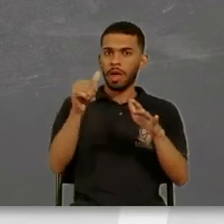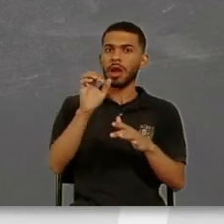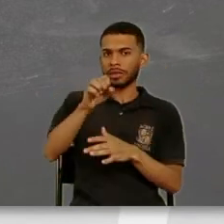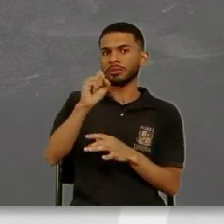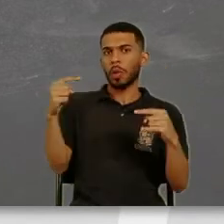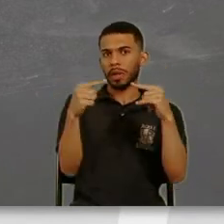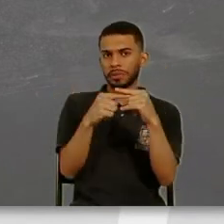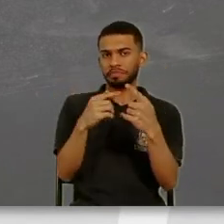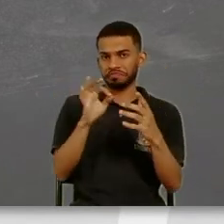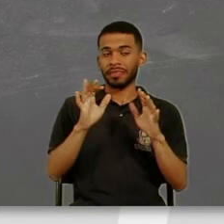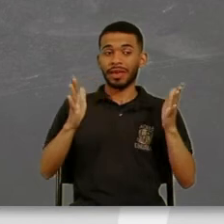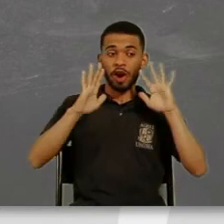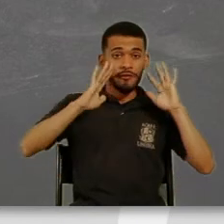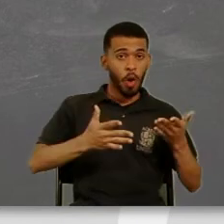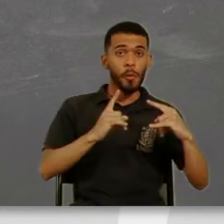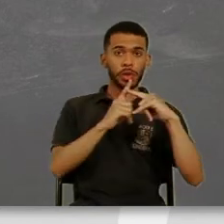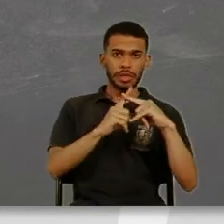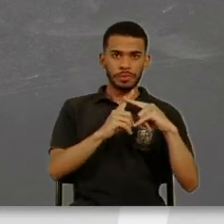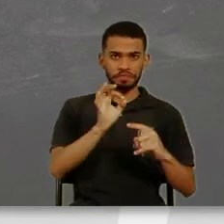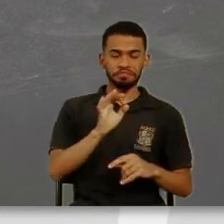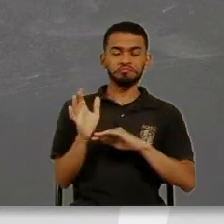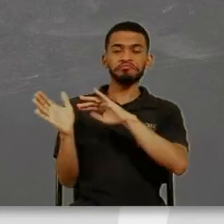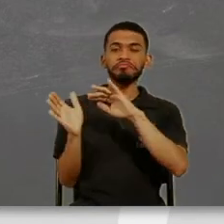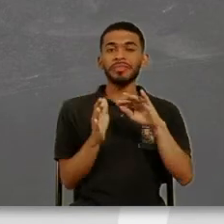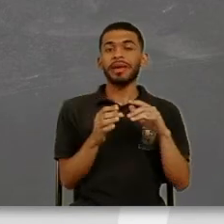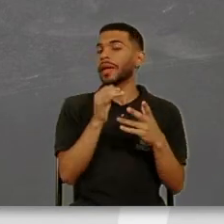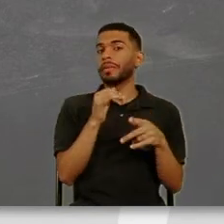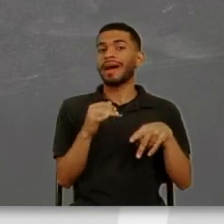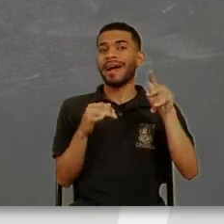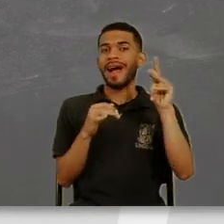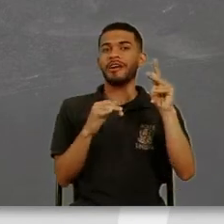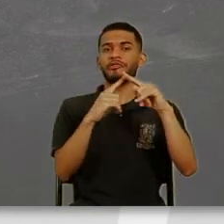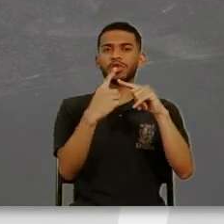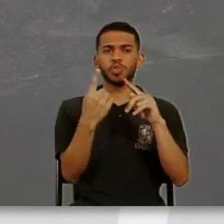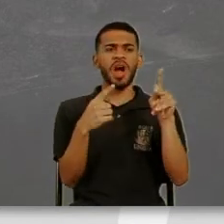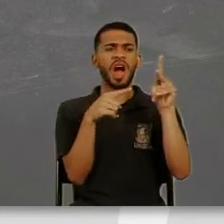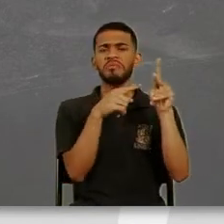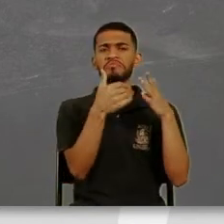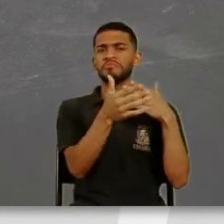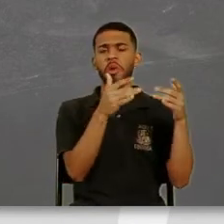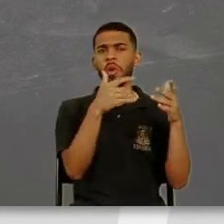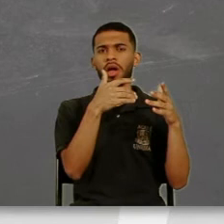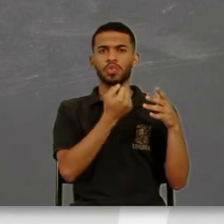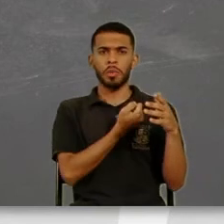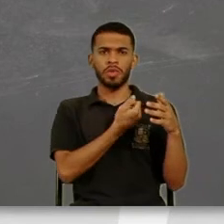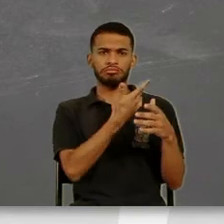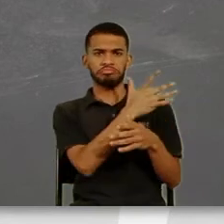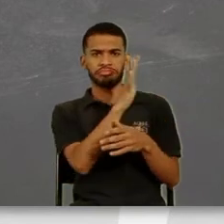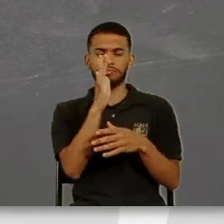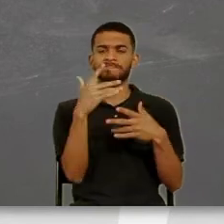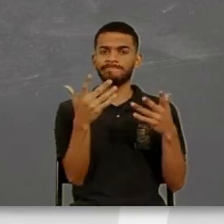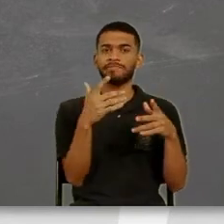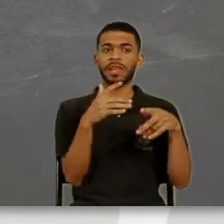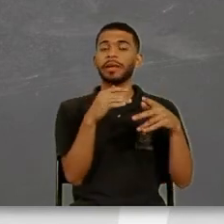para a multiplicação, eu tenho F de K vezes U, ou seja, K é um número qualquer escalar, e eu vou ter